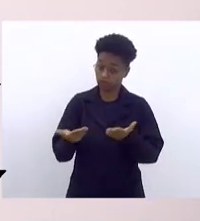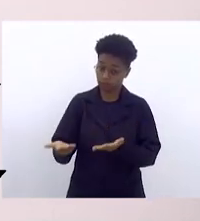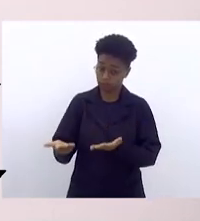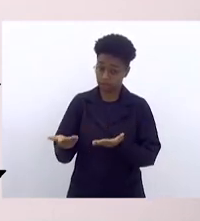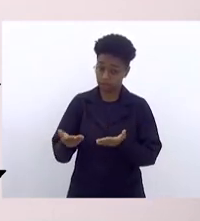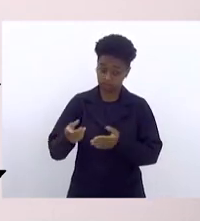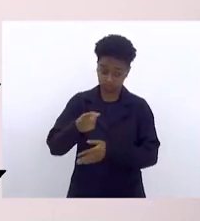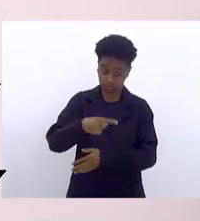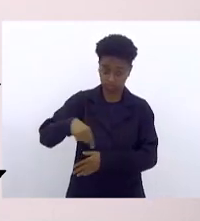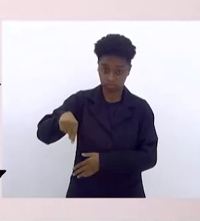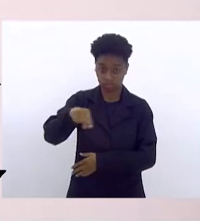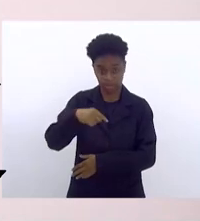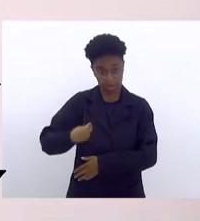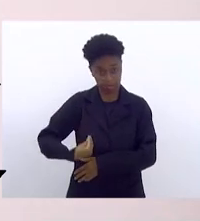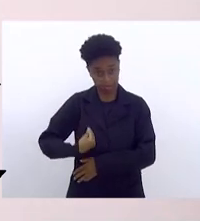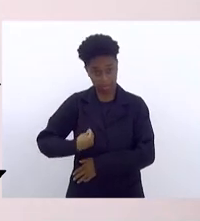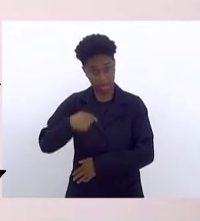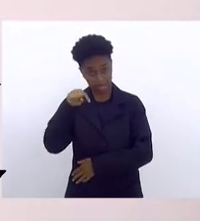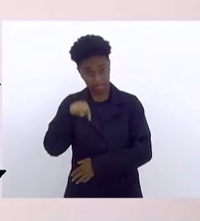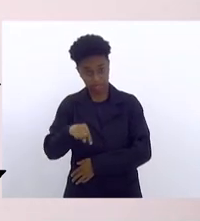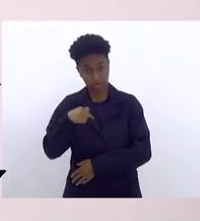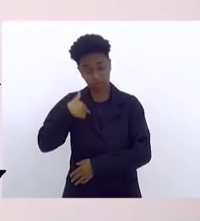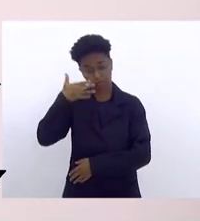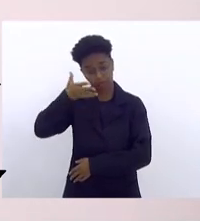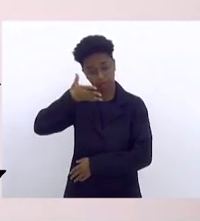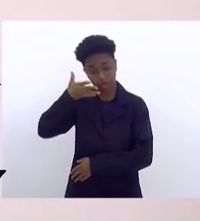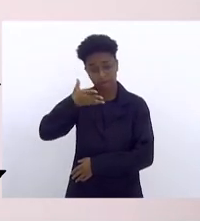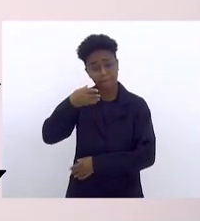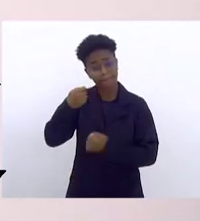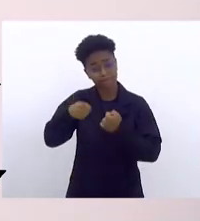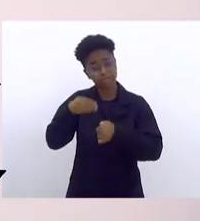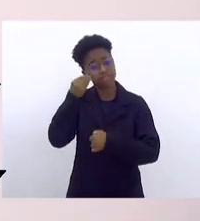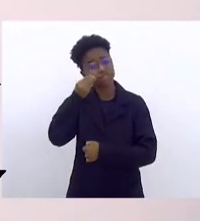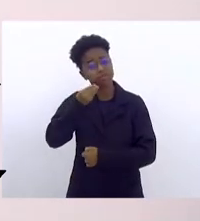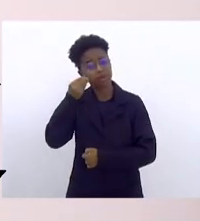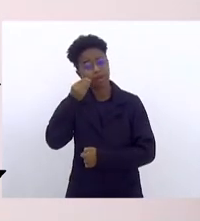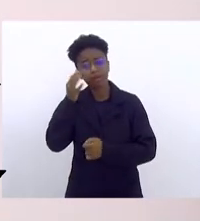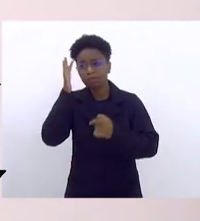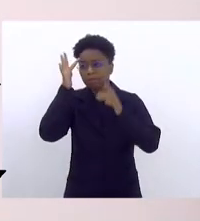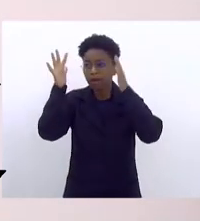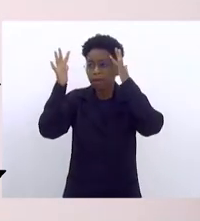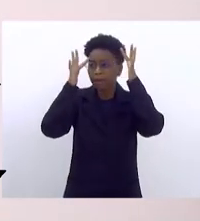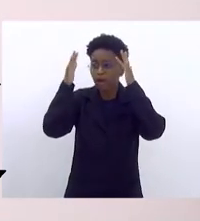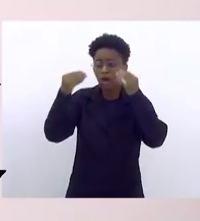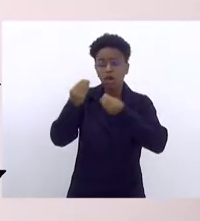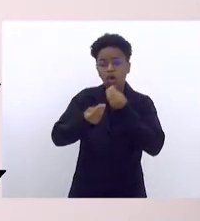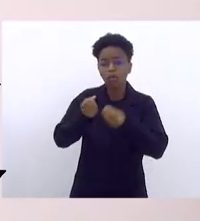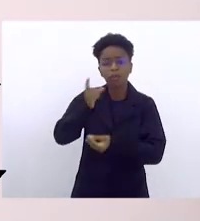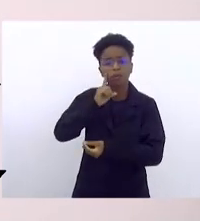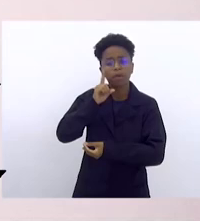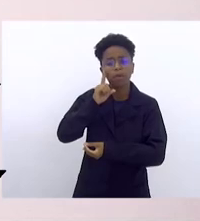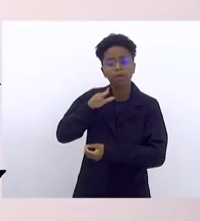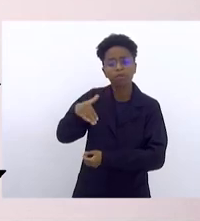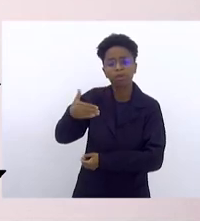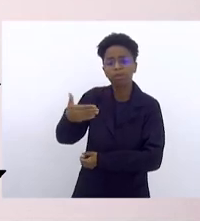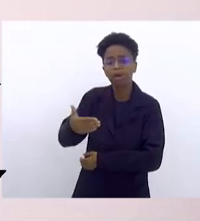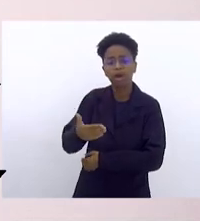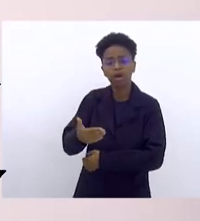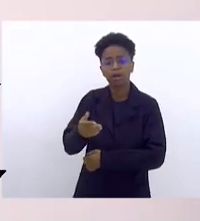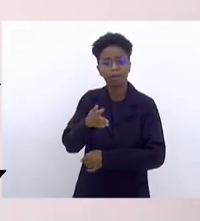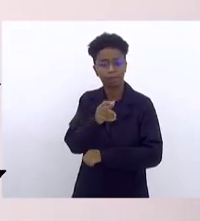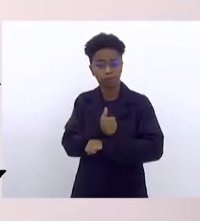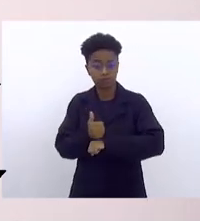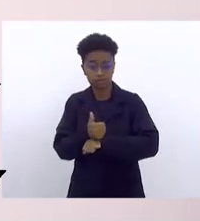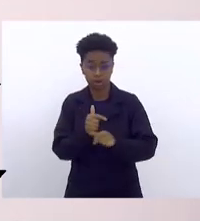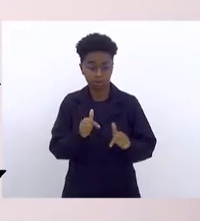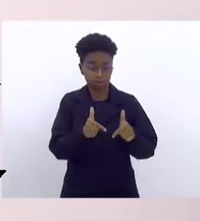nós aqui presentes através das minhas palavras fazer uma experiência de imersão na rotina de profissionais de educação que atuam nas mais